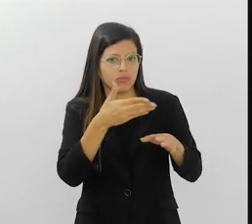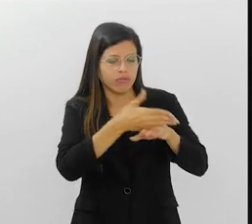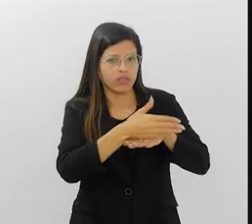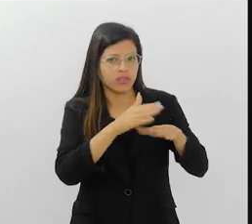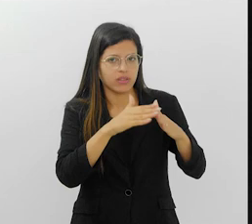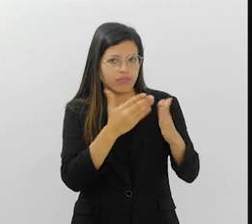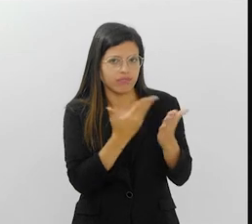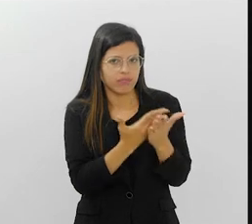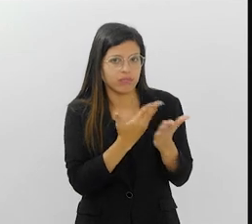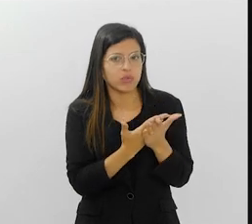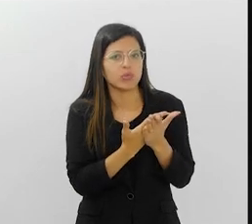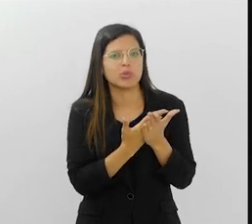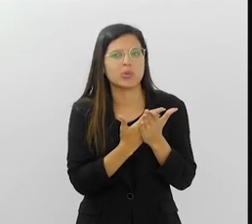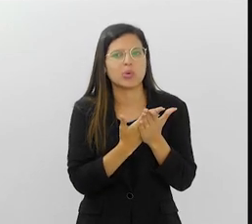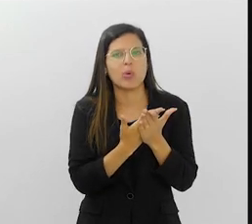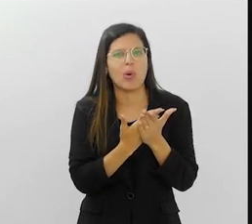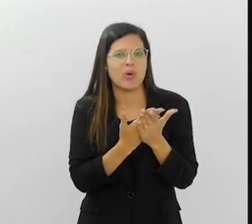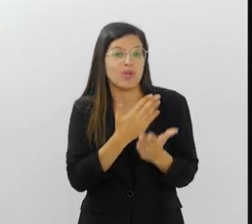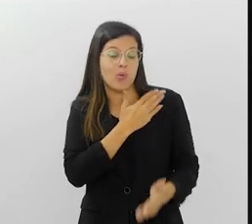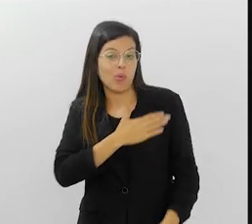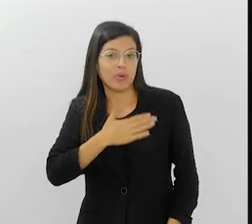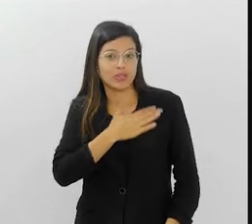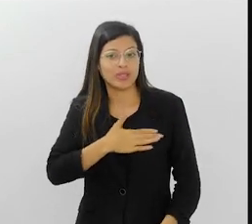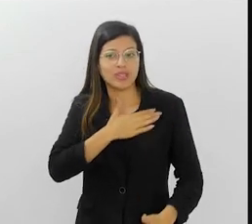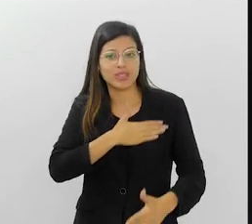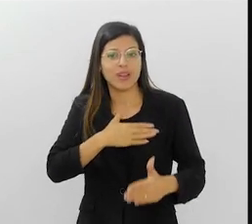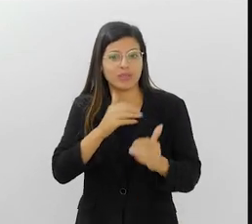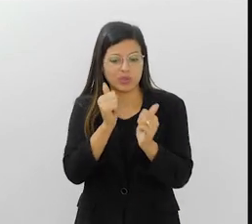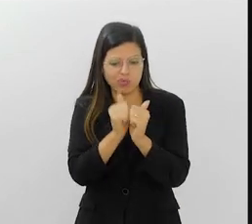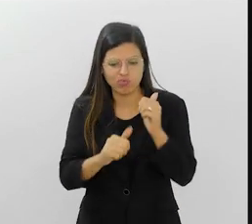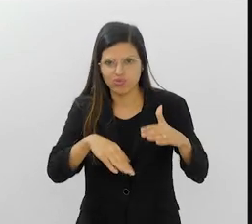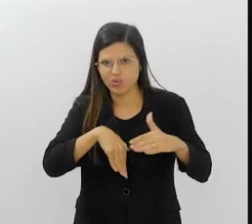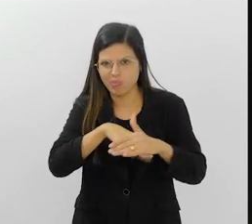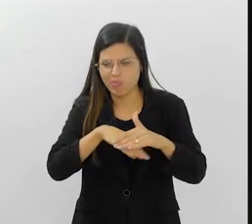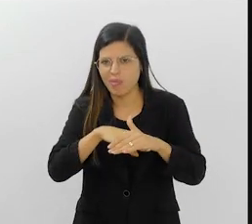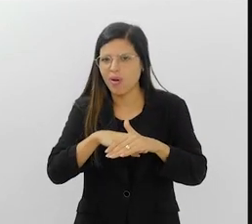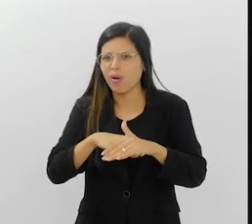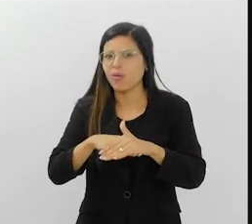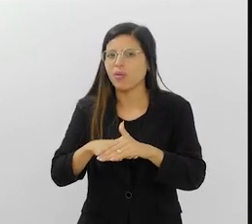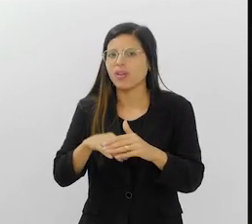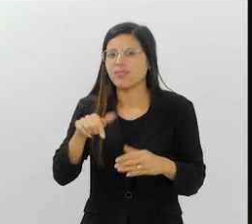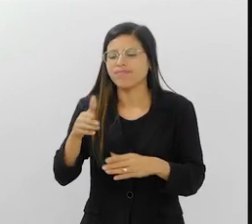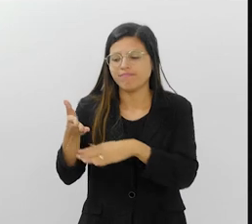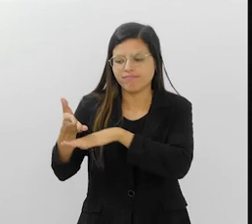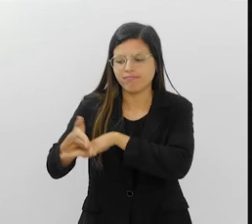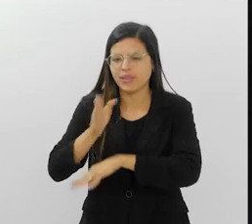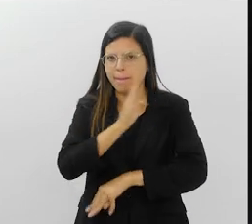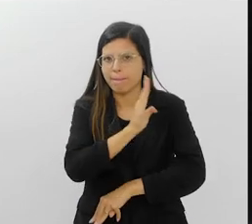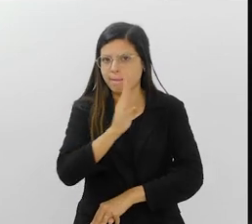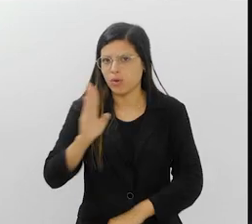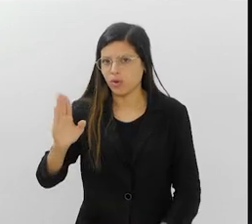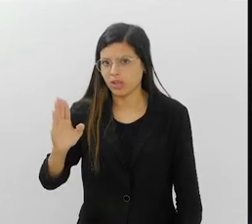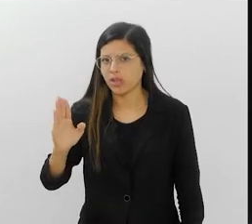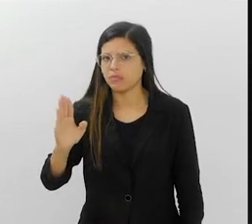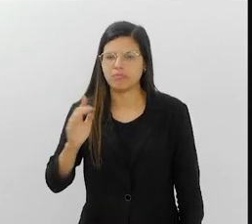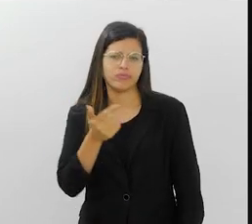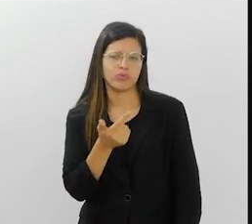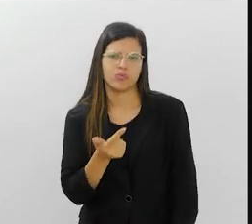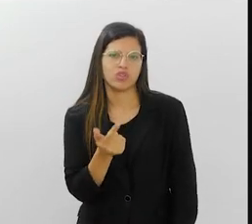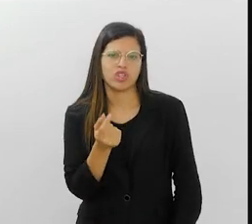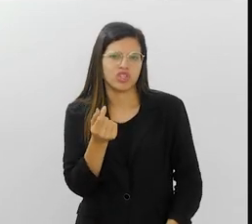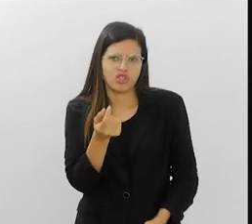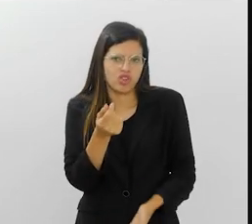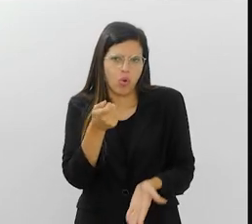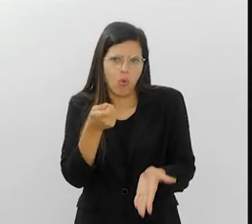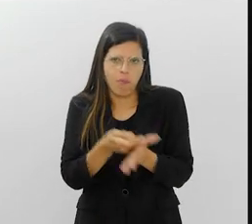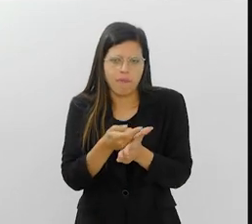do colégio, e não tava, o meu prazer era jogar bola, eu ia para a biblioteca do Meia, porque eu não tinha dinheiro para comprar